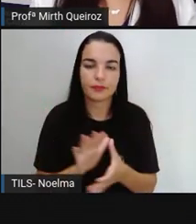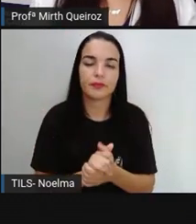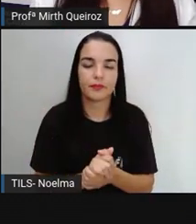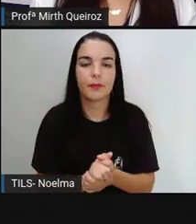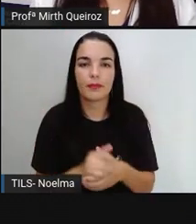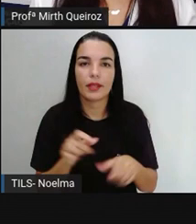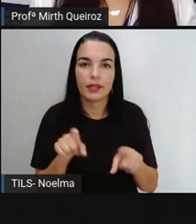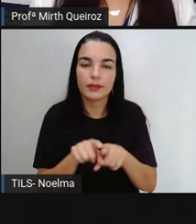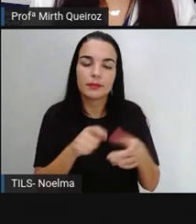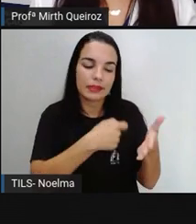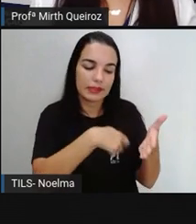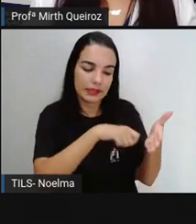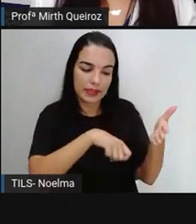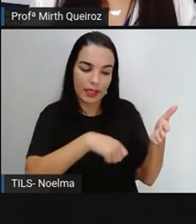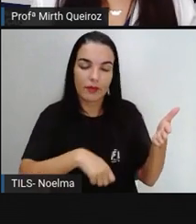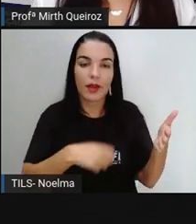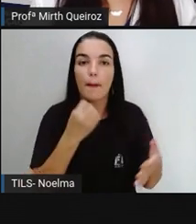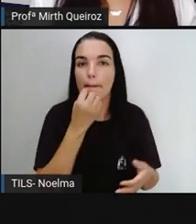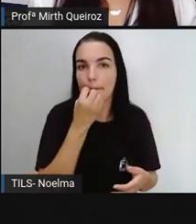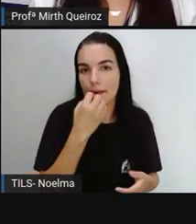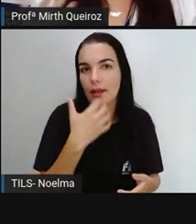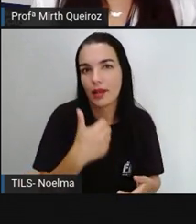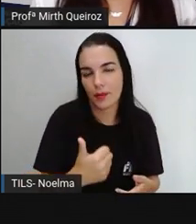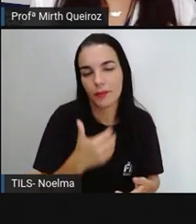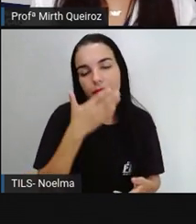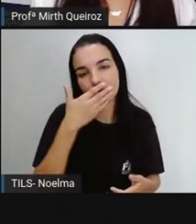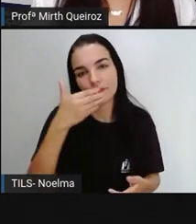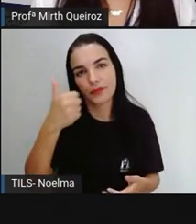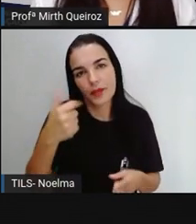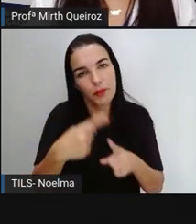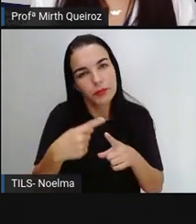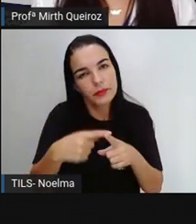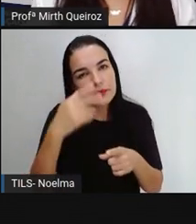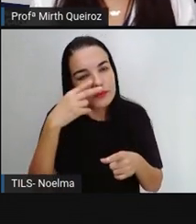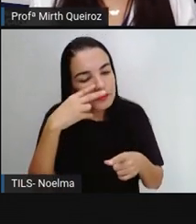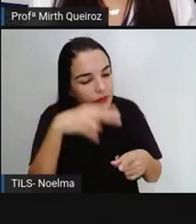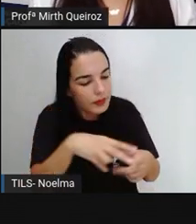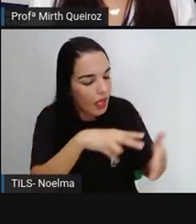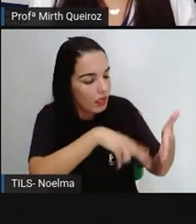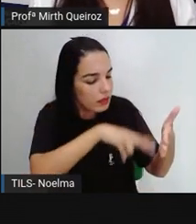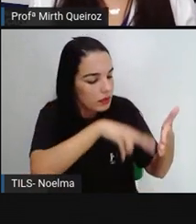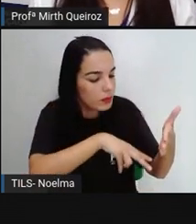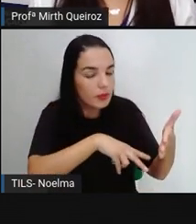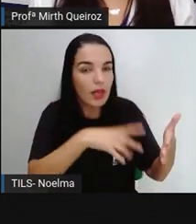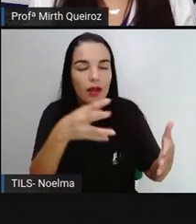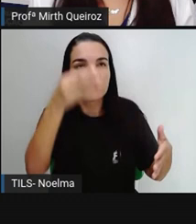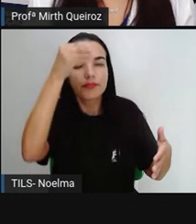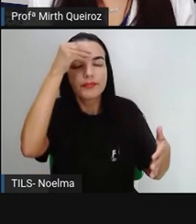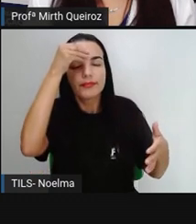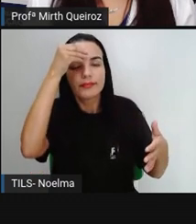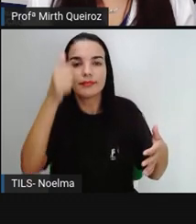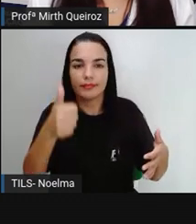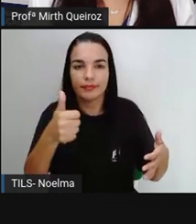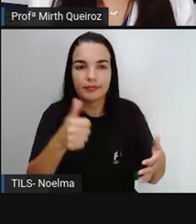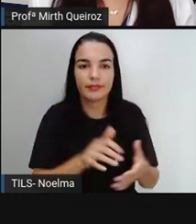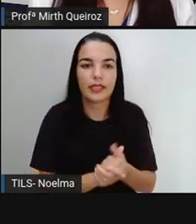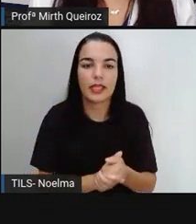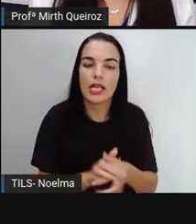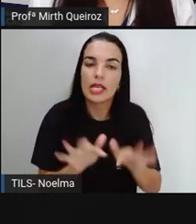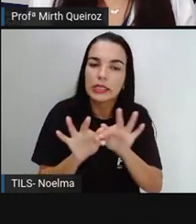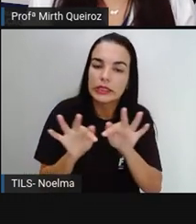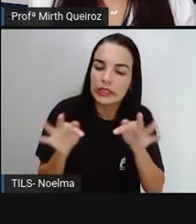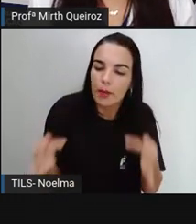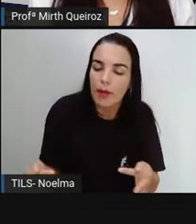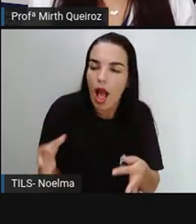aprender também a escrever melhor, né? Uma vez que você vai lendo, vai observando a escrita, então vai facilitar a sua escrita também. Simplifica